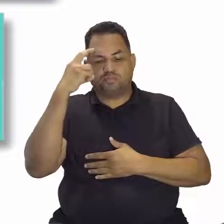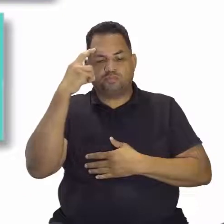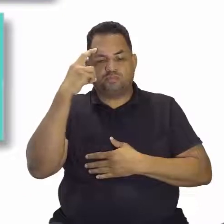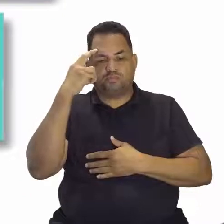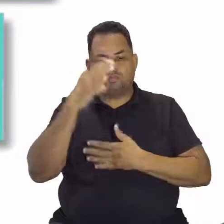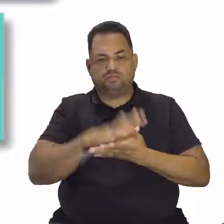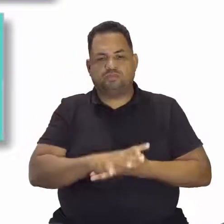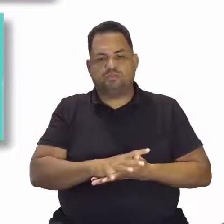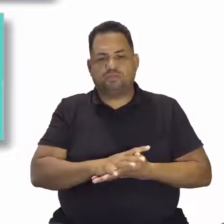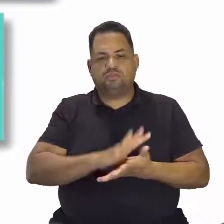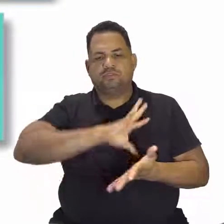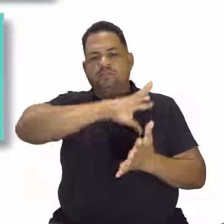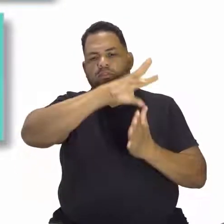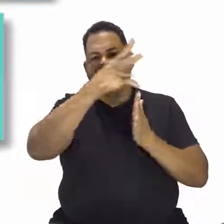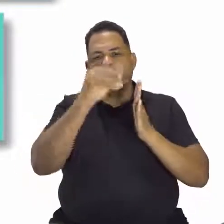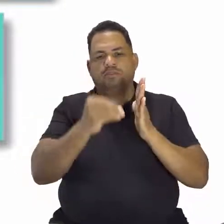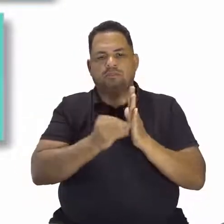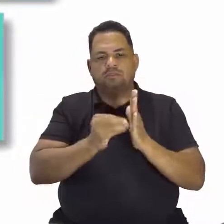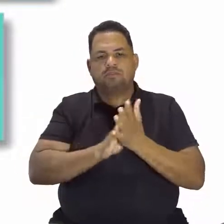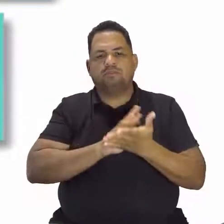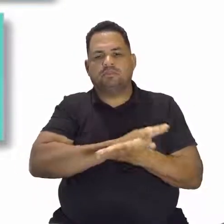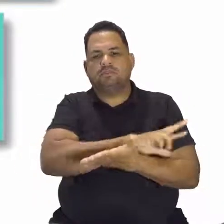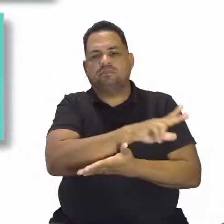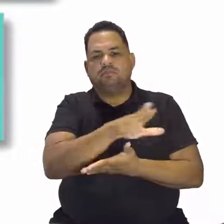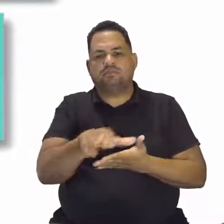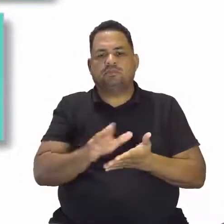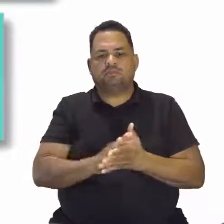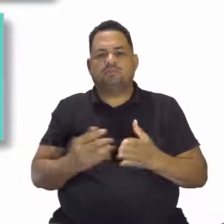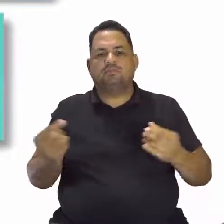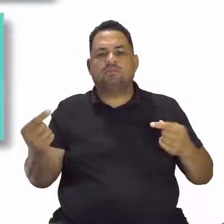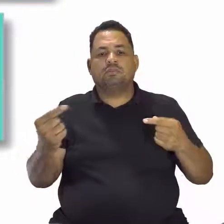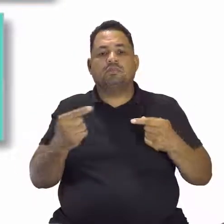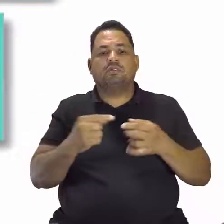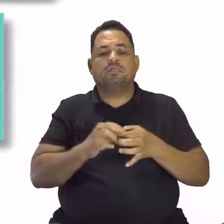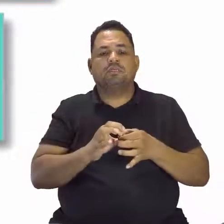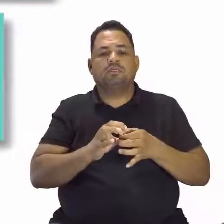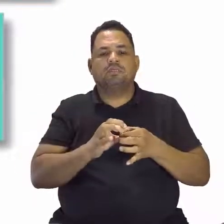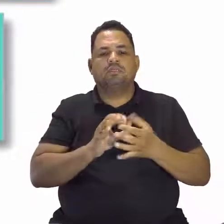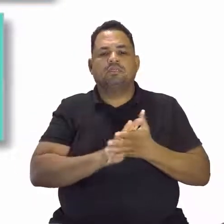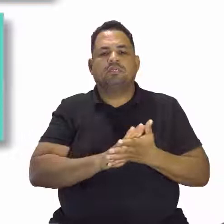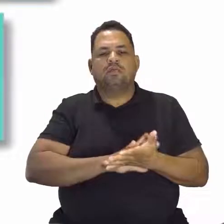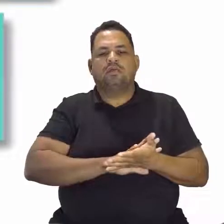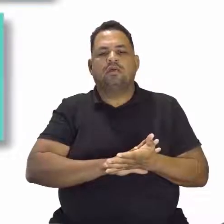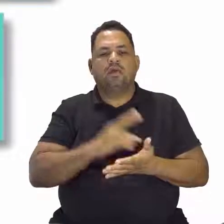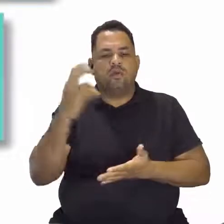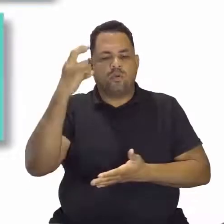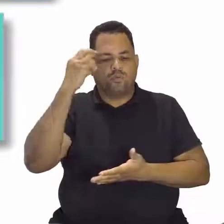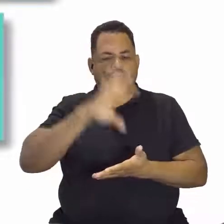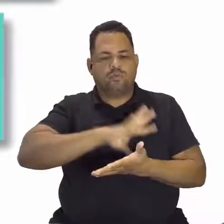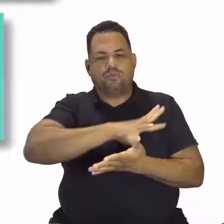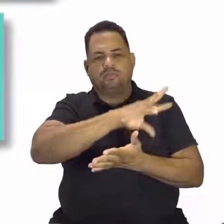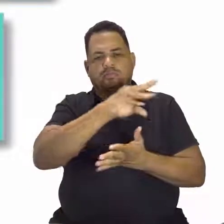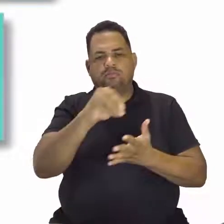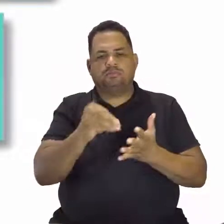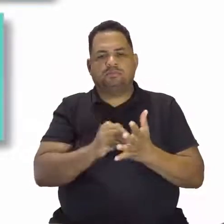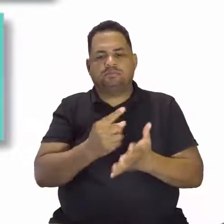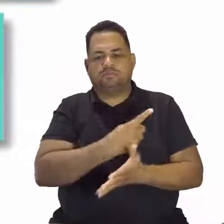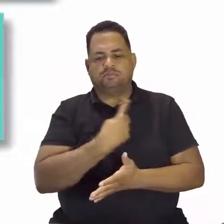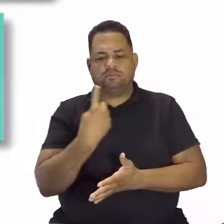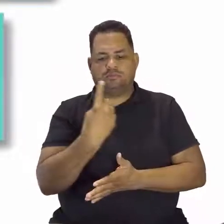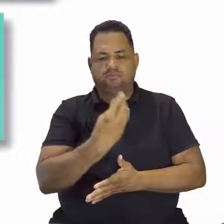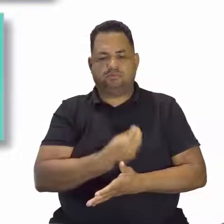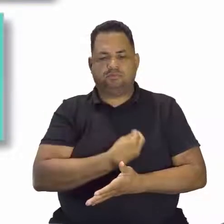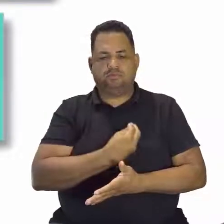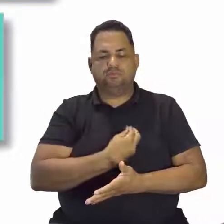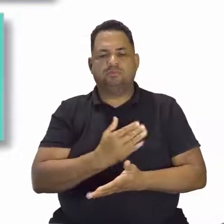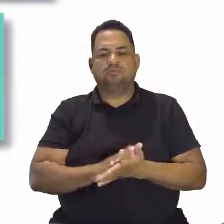a cultura, essa pluralidade ligada aí à cultura amazônica, da qual a gente vive aqui, né, no nosso